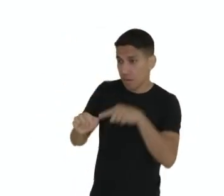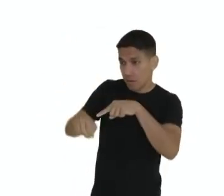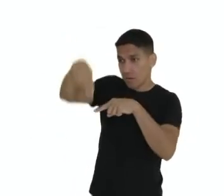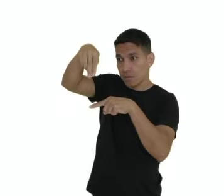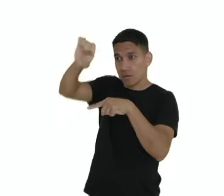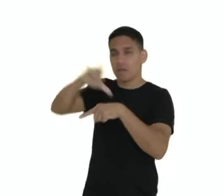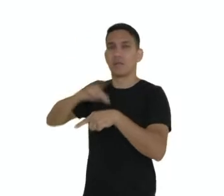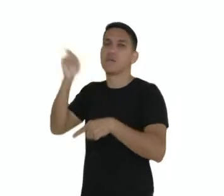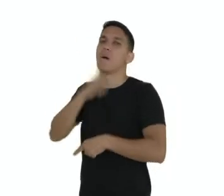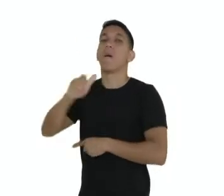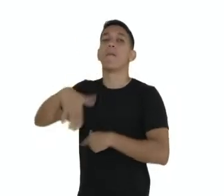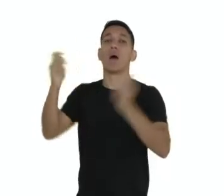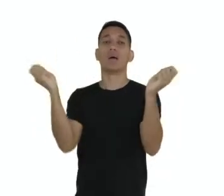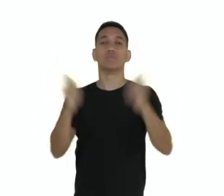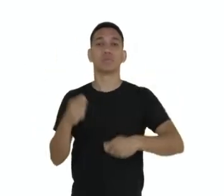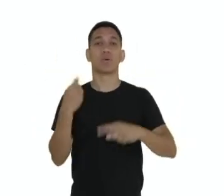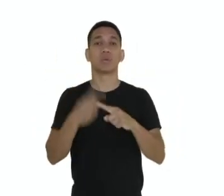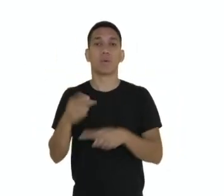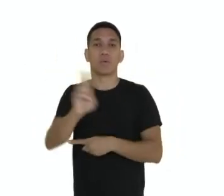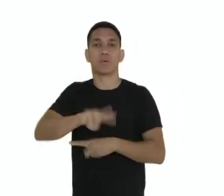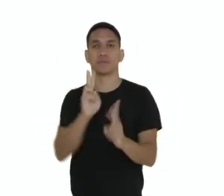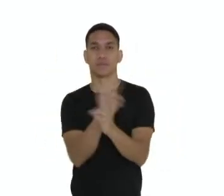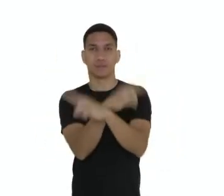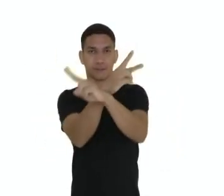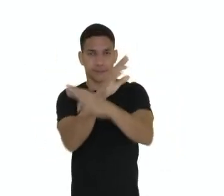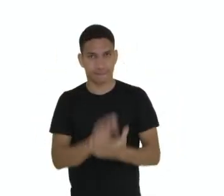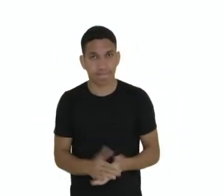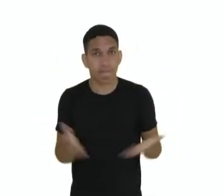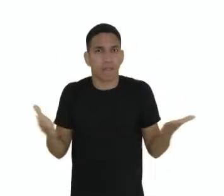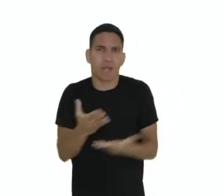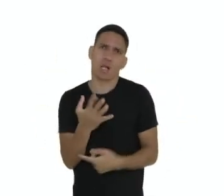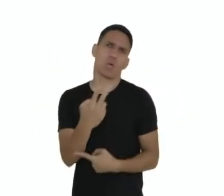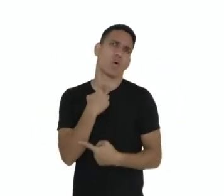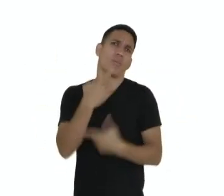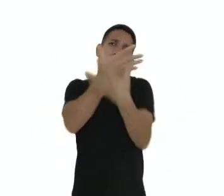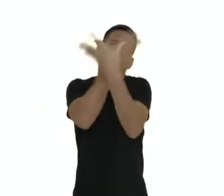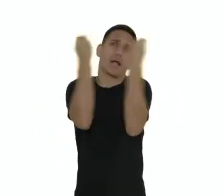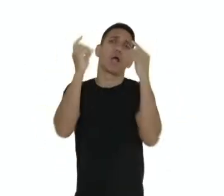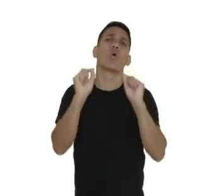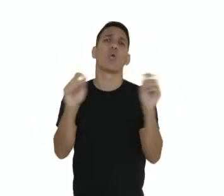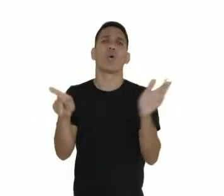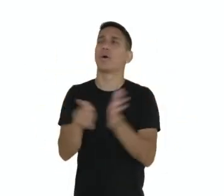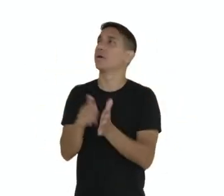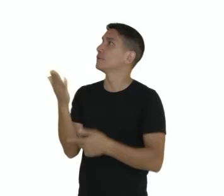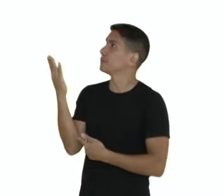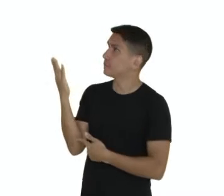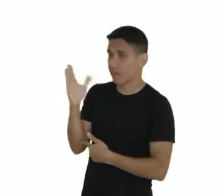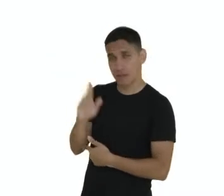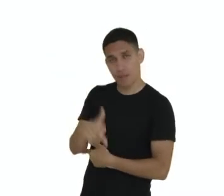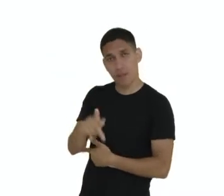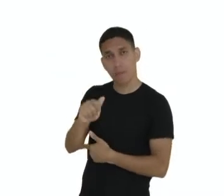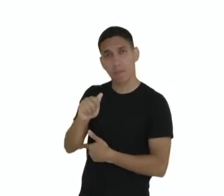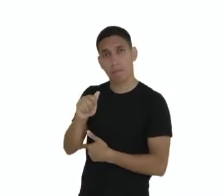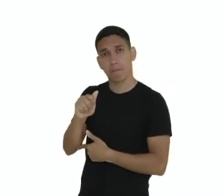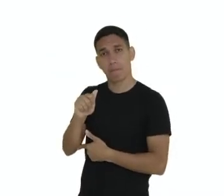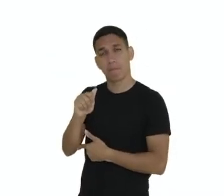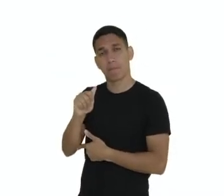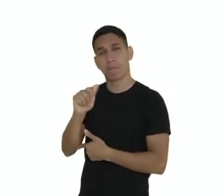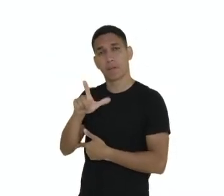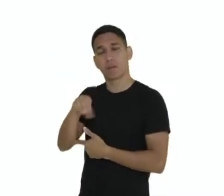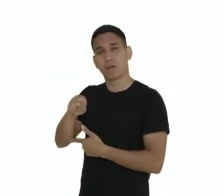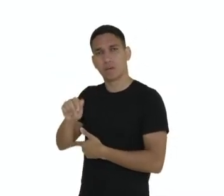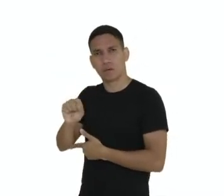da energia por meio dos ventos. Né? E aqui não podemos deixar de destacar Palmas, né? O complexo de geração eólica Palmas 2